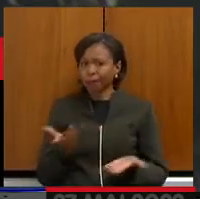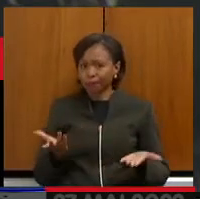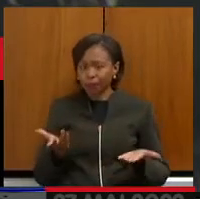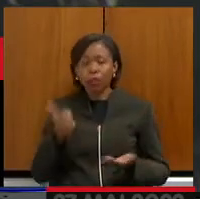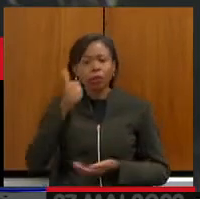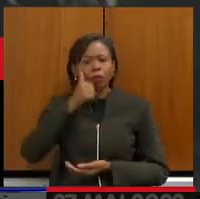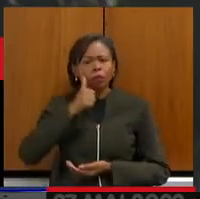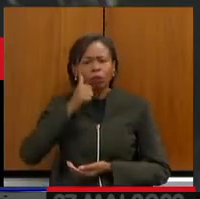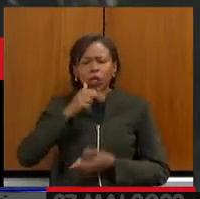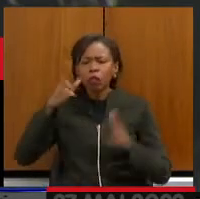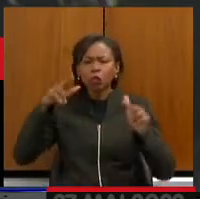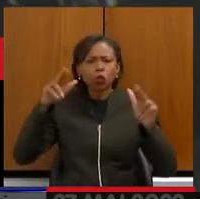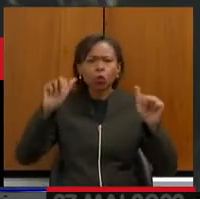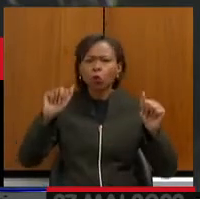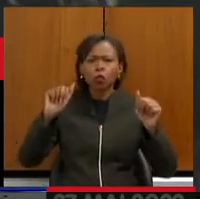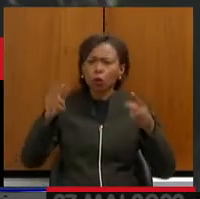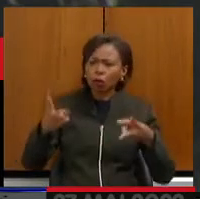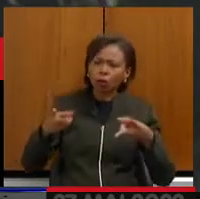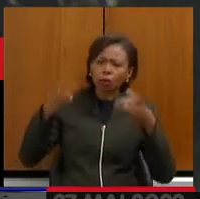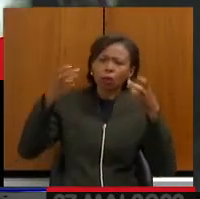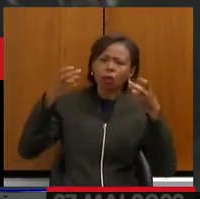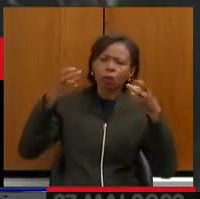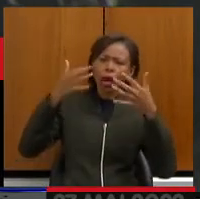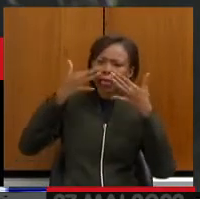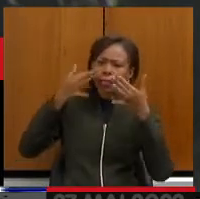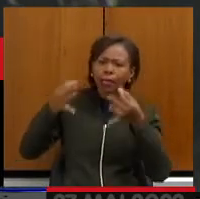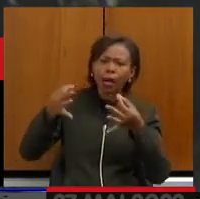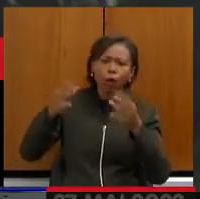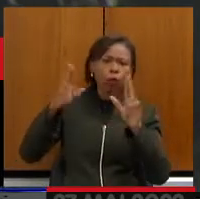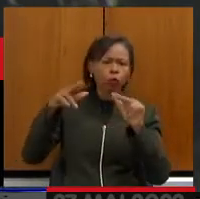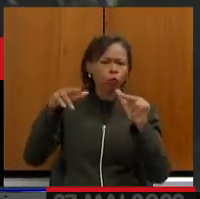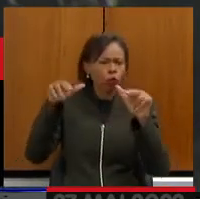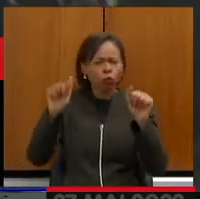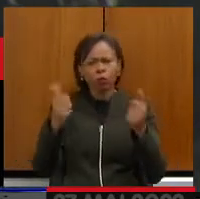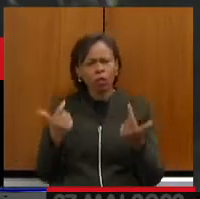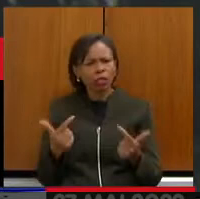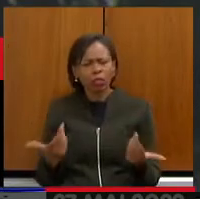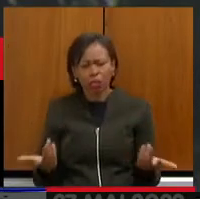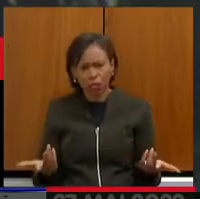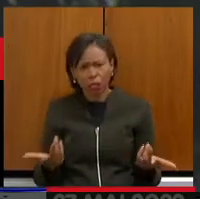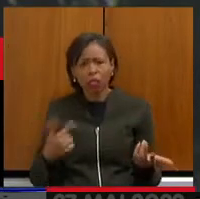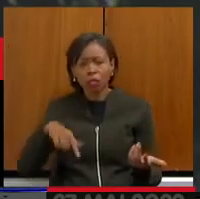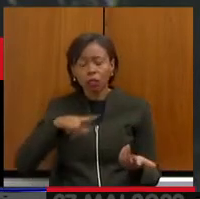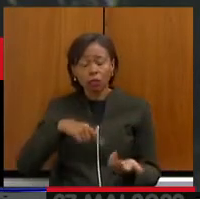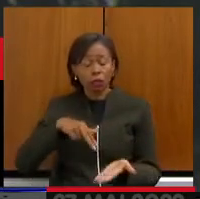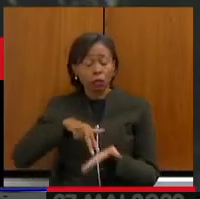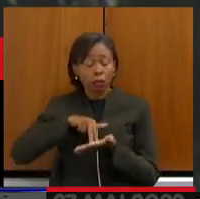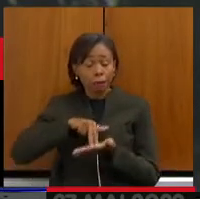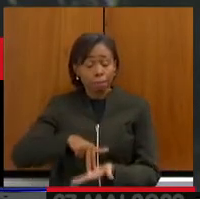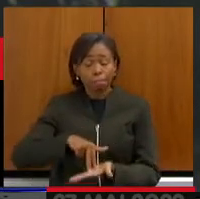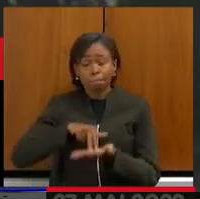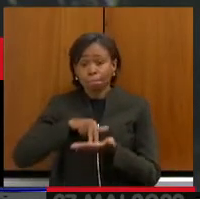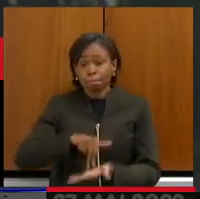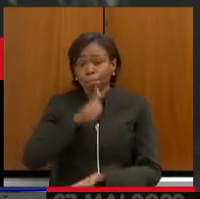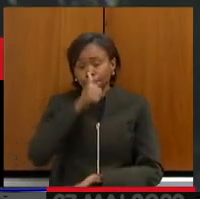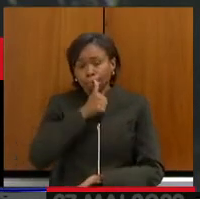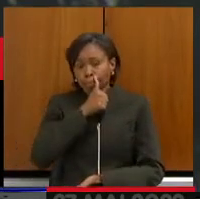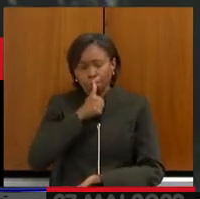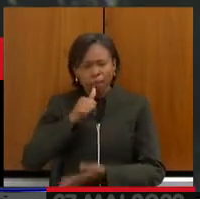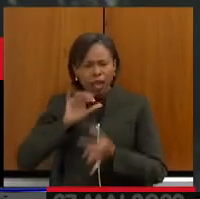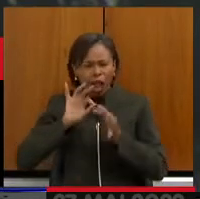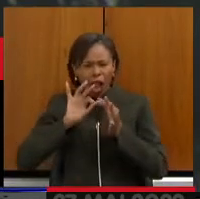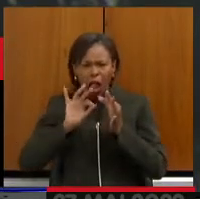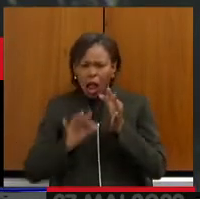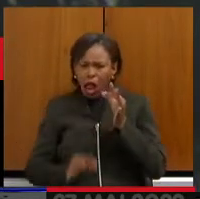são ouvidas nós vivemos de persistência eu não quero de logar na minha sala porque